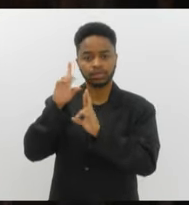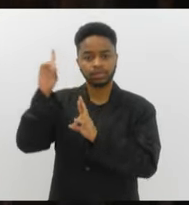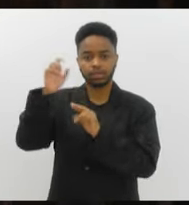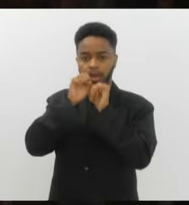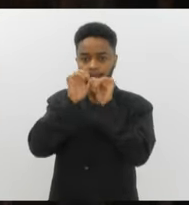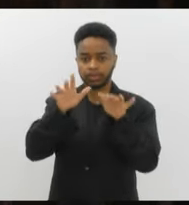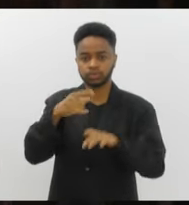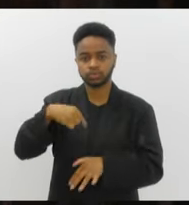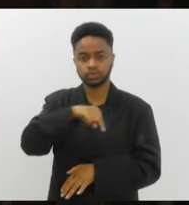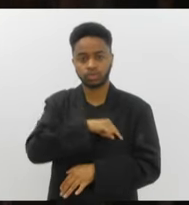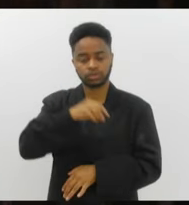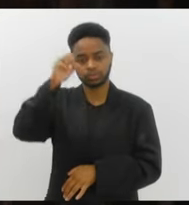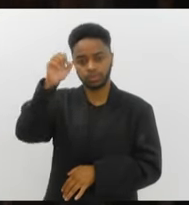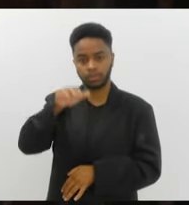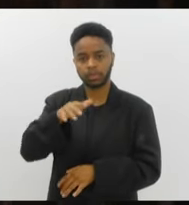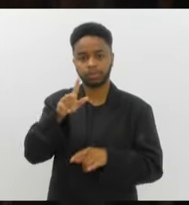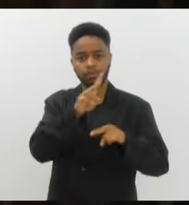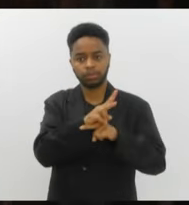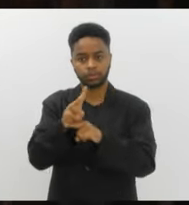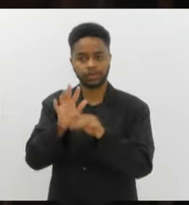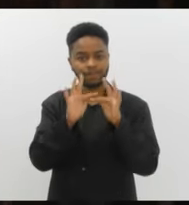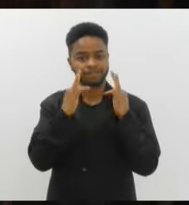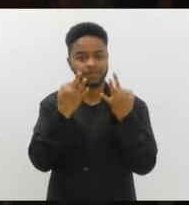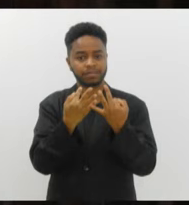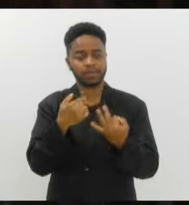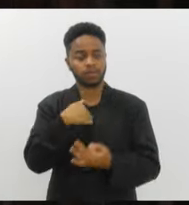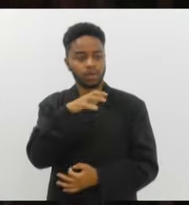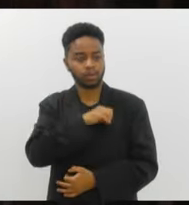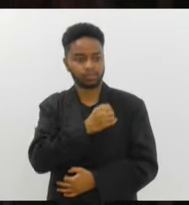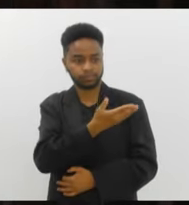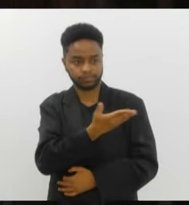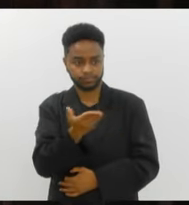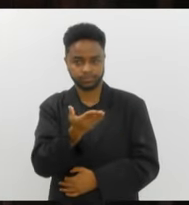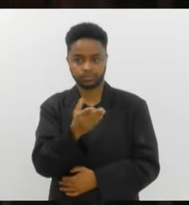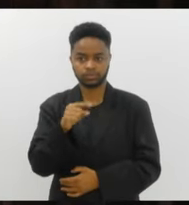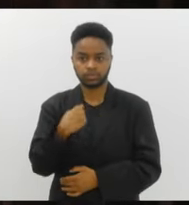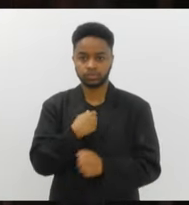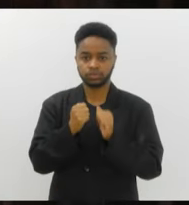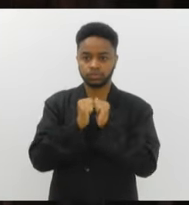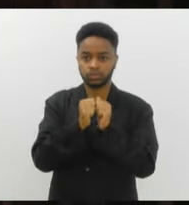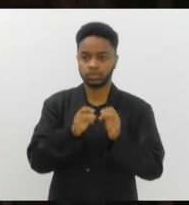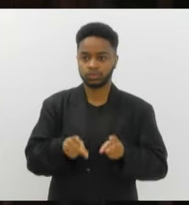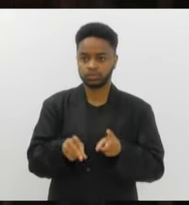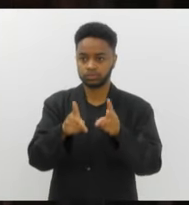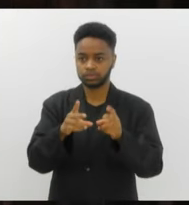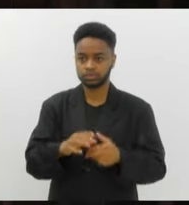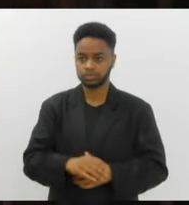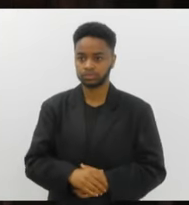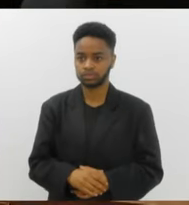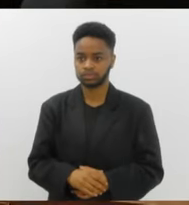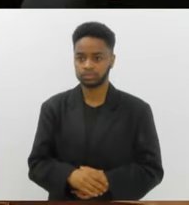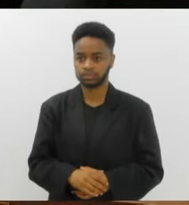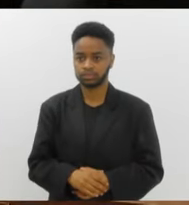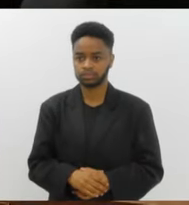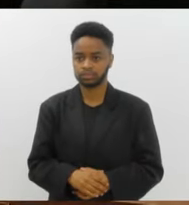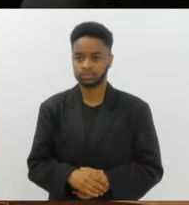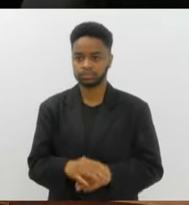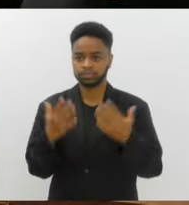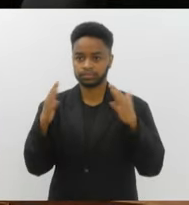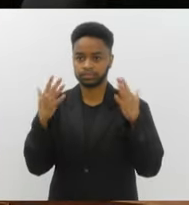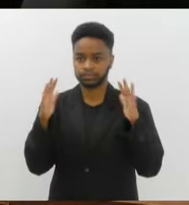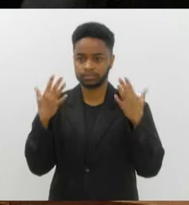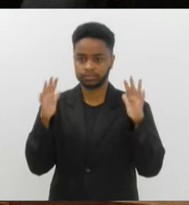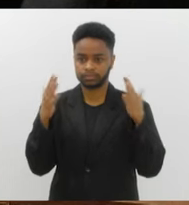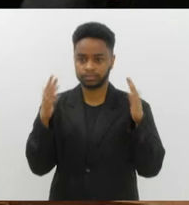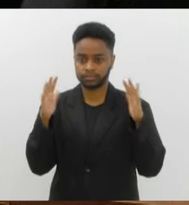nos ilumine, nos proteja. Família, amo demais, vamos com tudo. Bom dia a todos. Seja